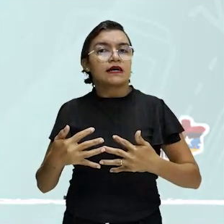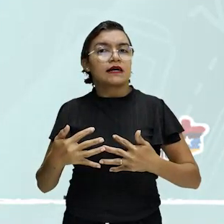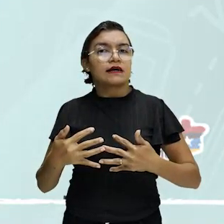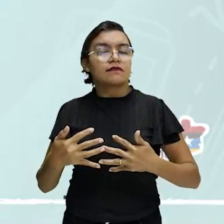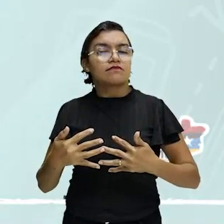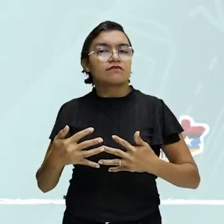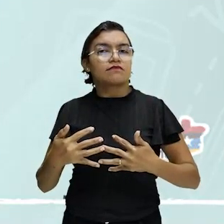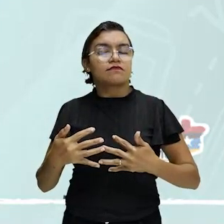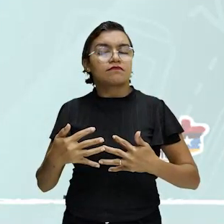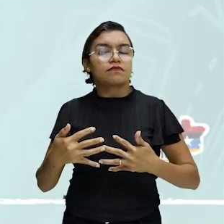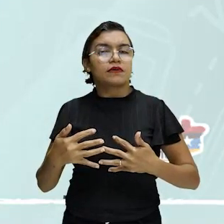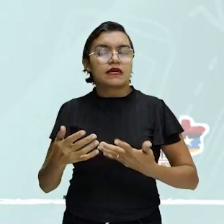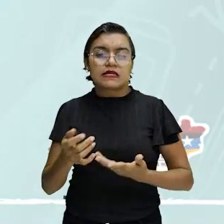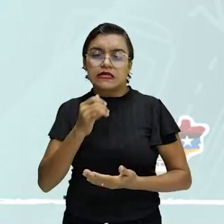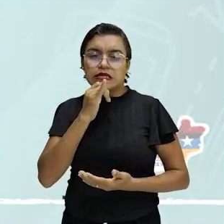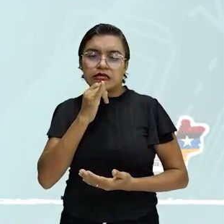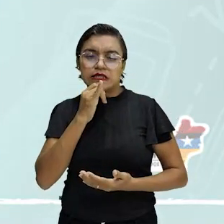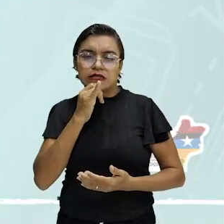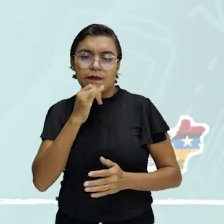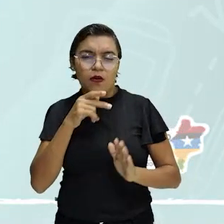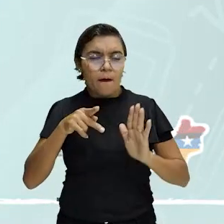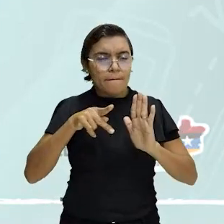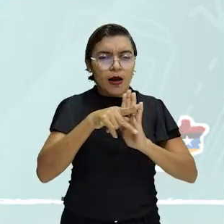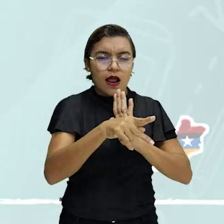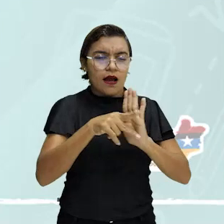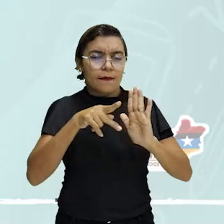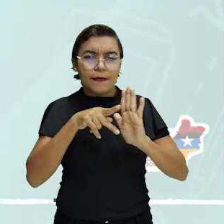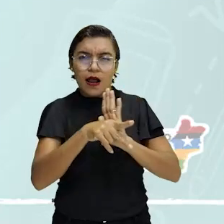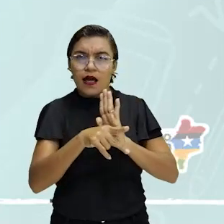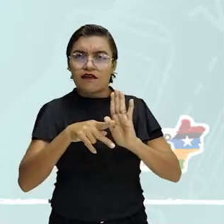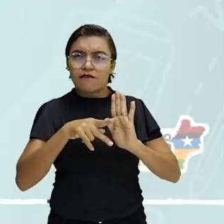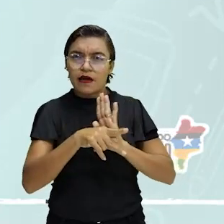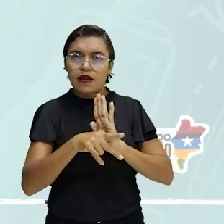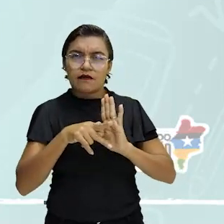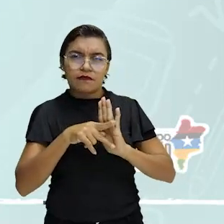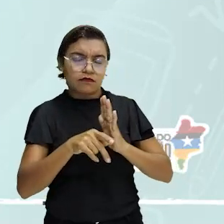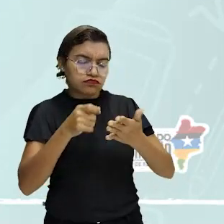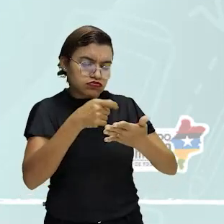ficar procurando no meio dos parágrafos sobre a coisa que ela deve fazer.